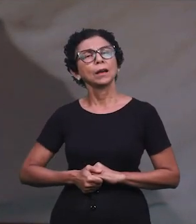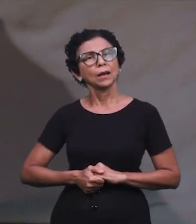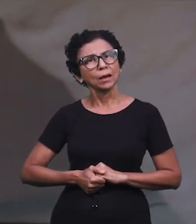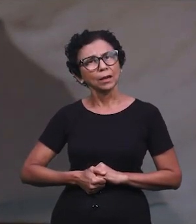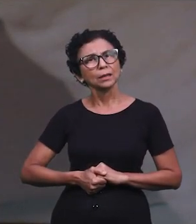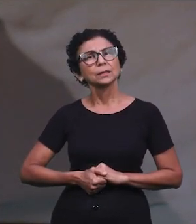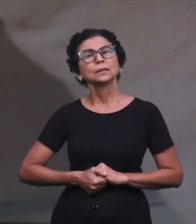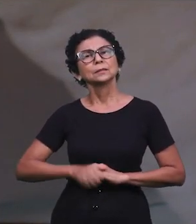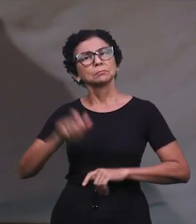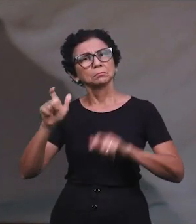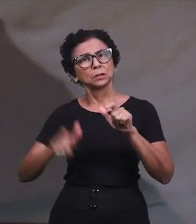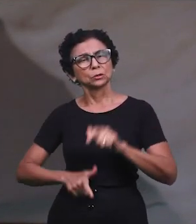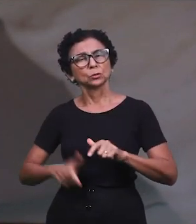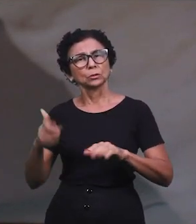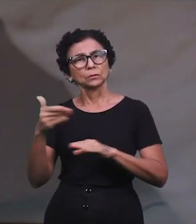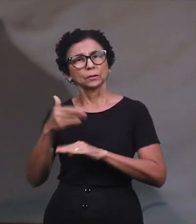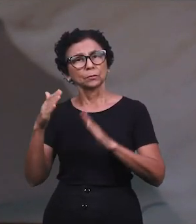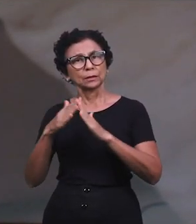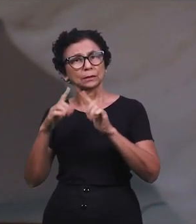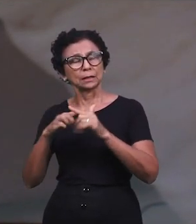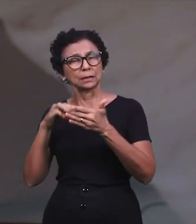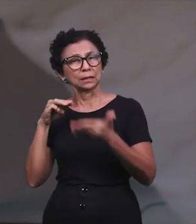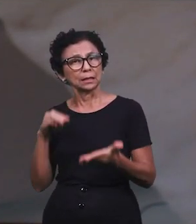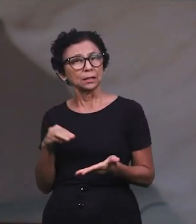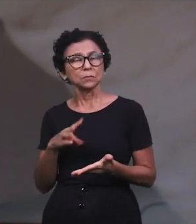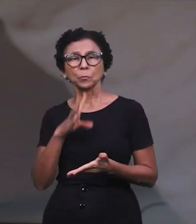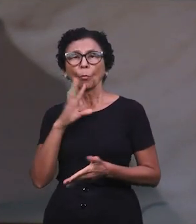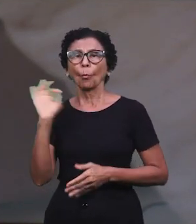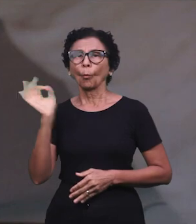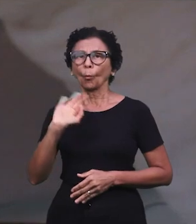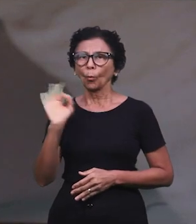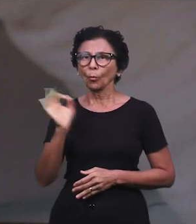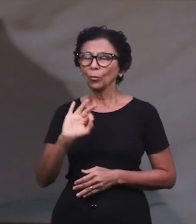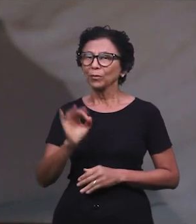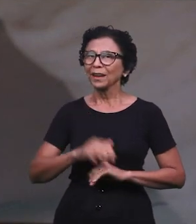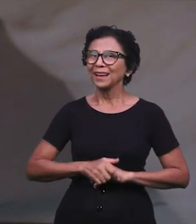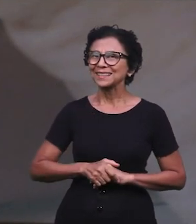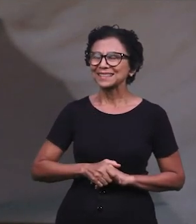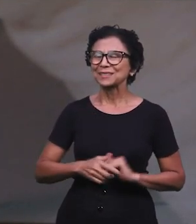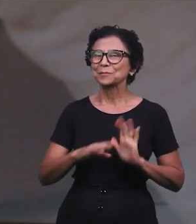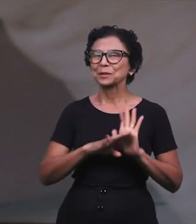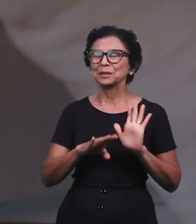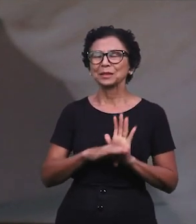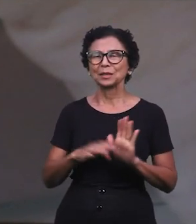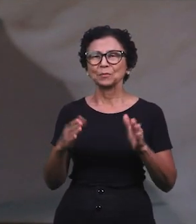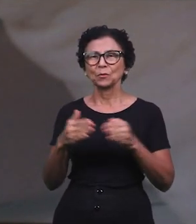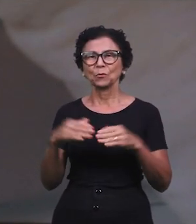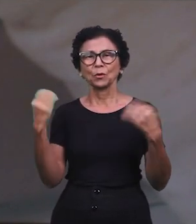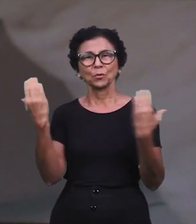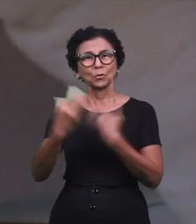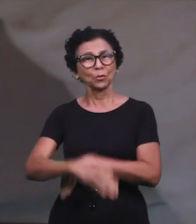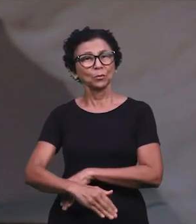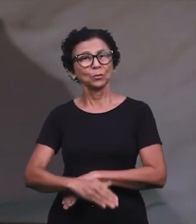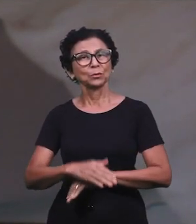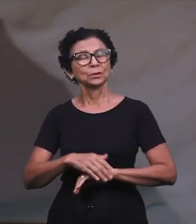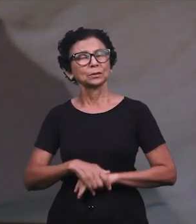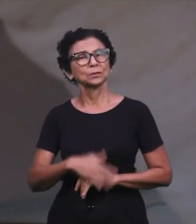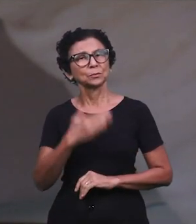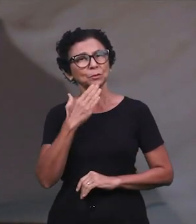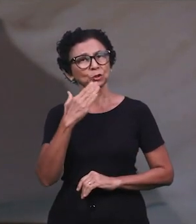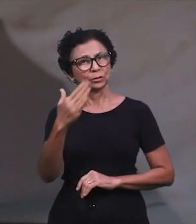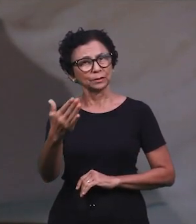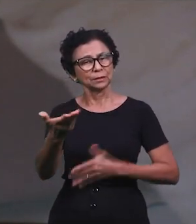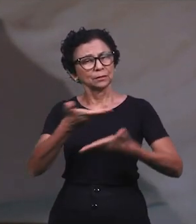programa Foco nos Concursos. Então eu vou pedir a sua ajuda para tornar o nosso programa cada vez mais conhecido entre os irmãos, que há